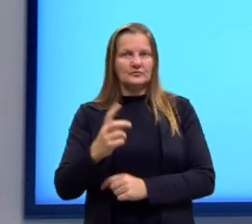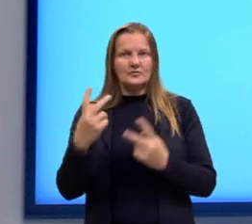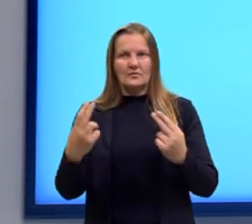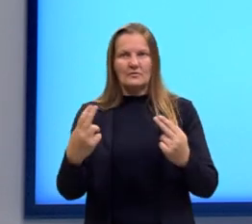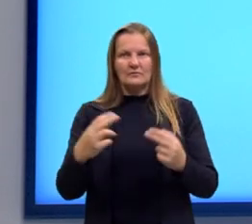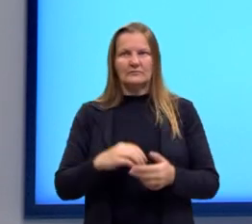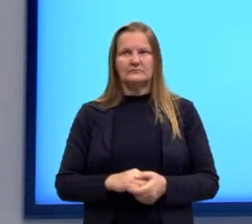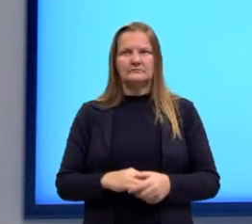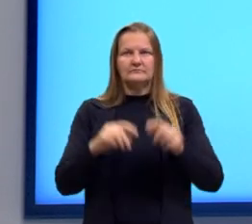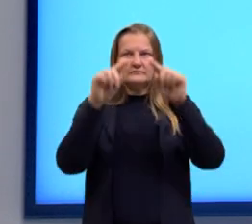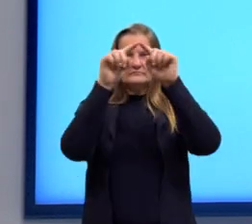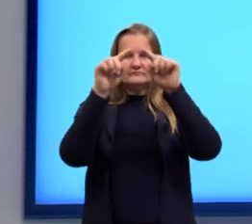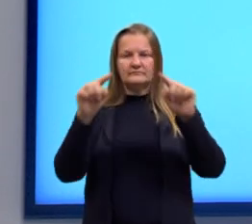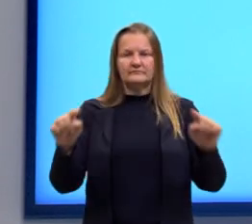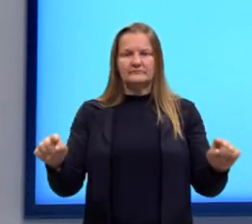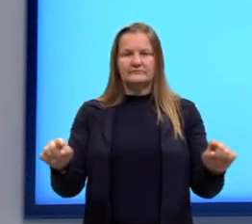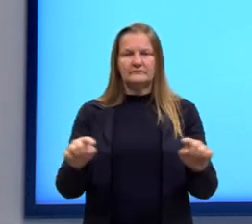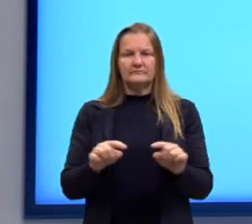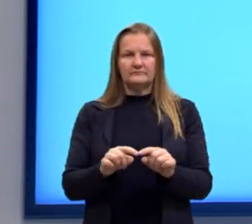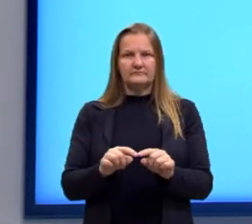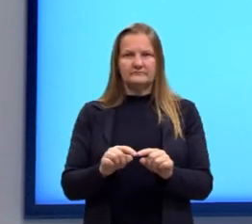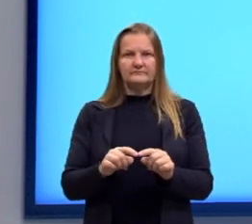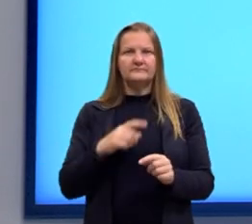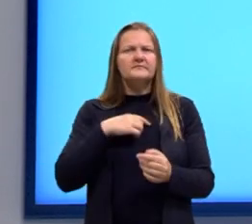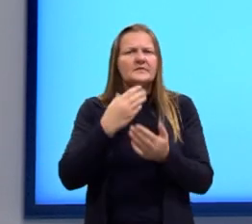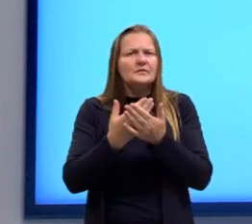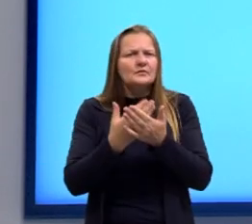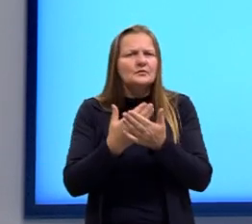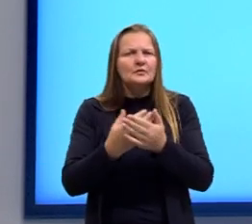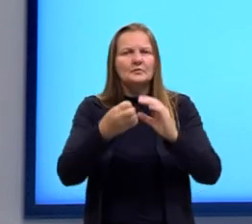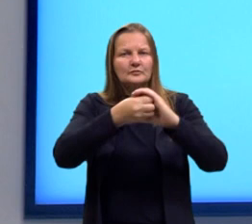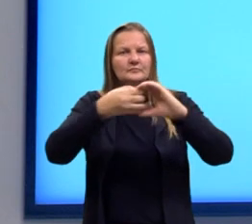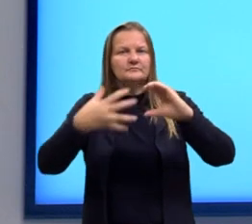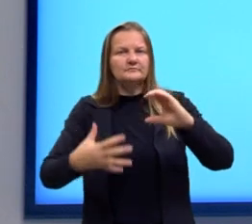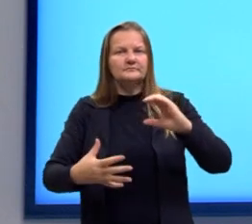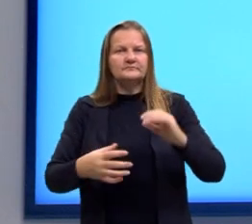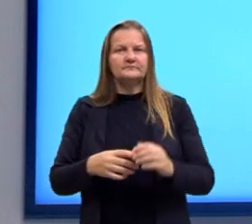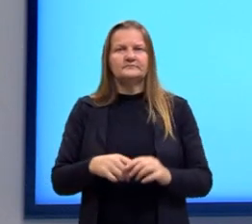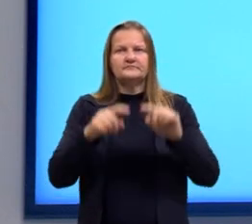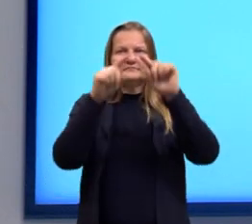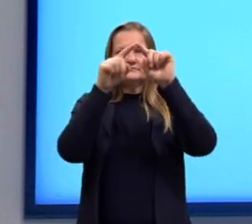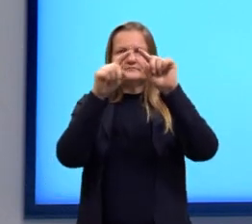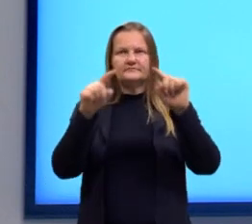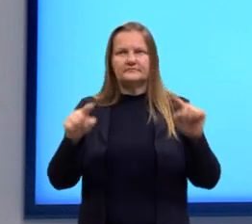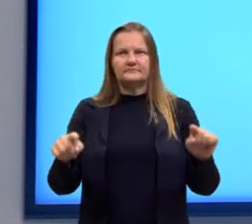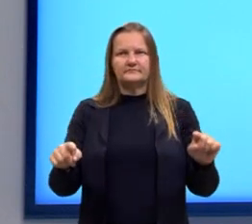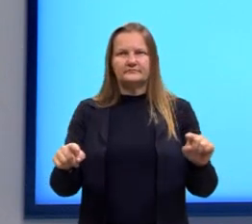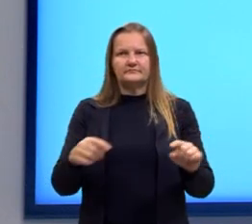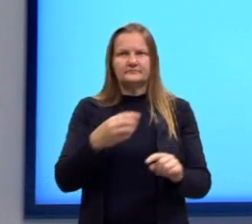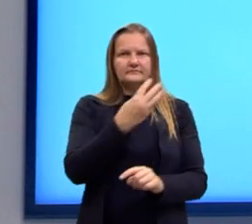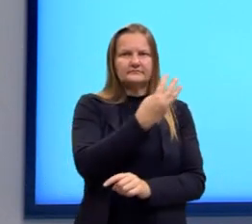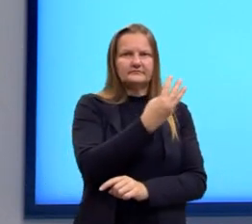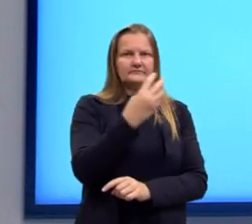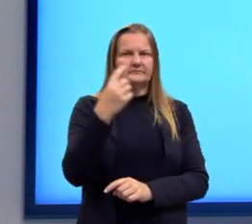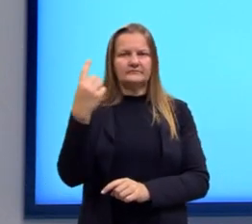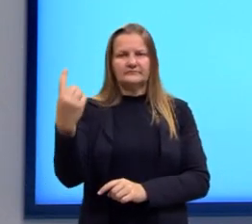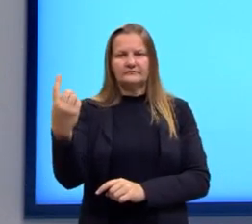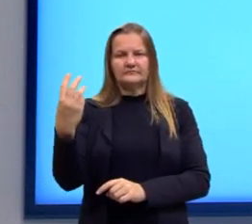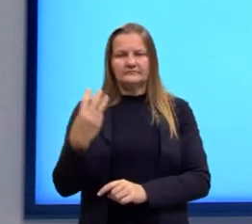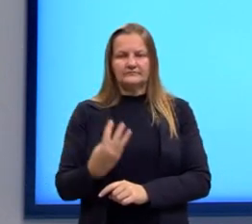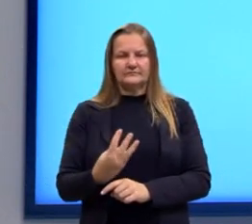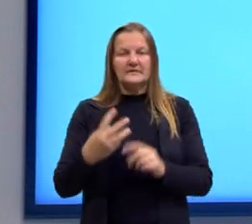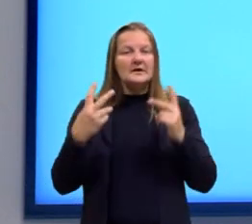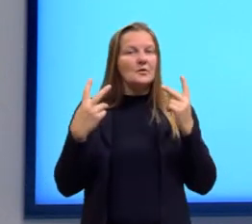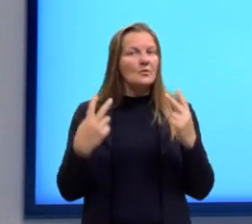em um triângulo equilátero Nós estudamos lá nas classificações nós temos três lados que